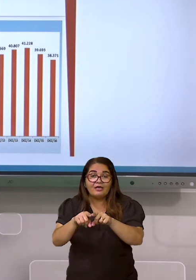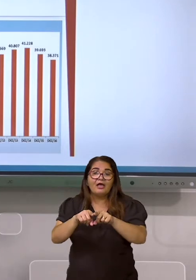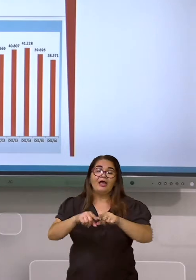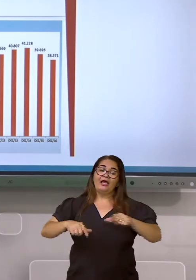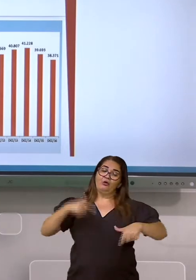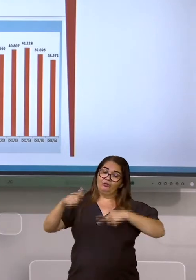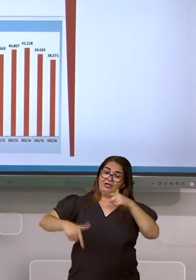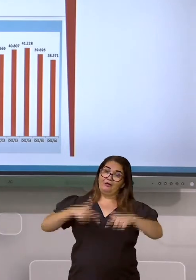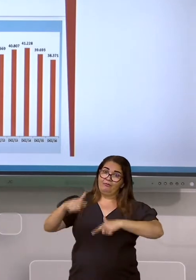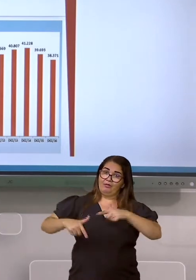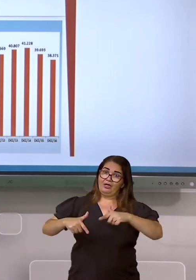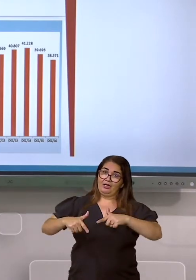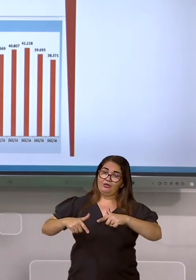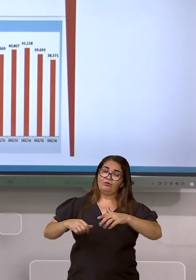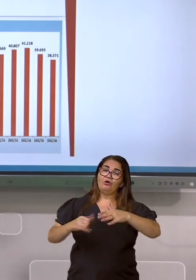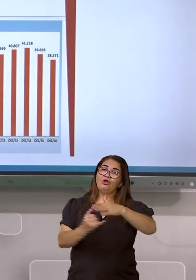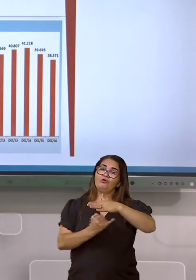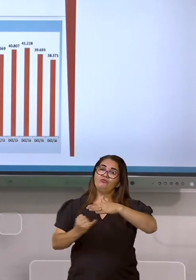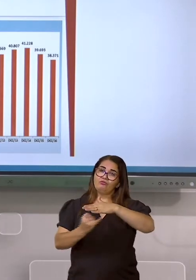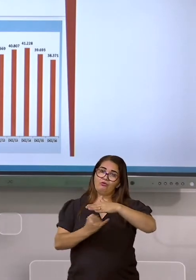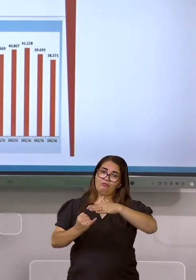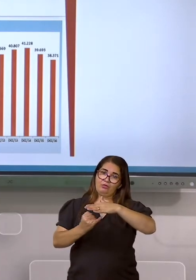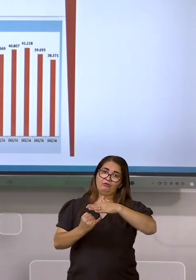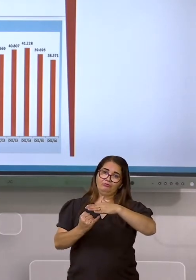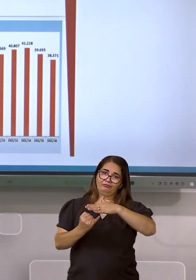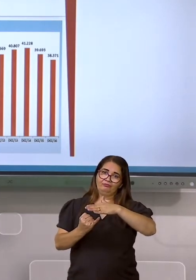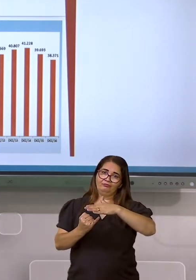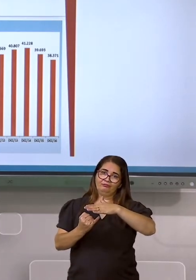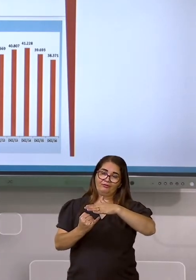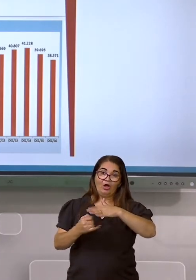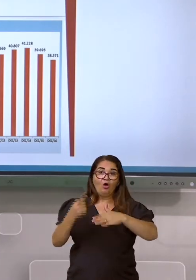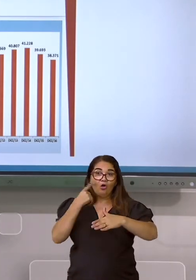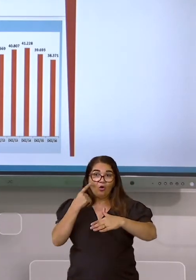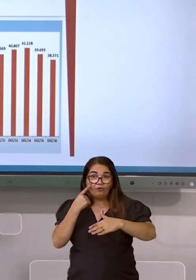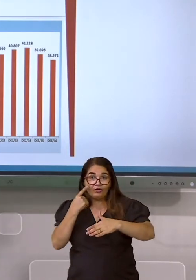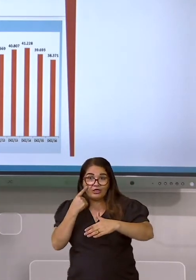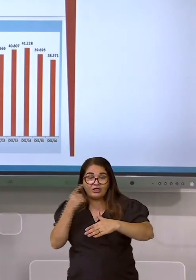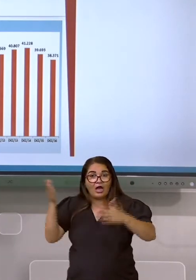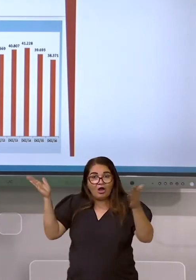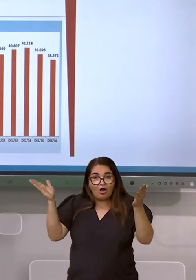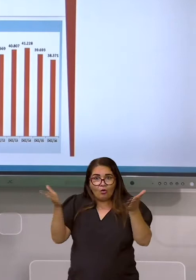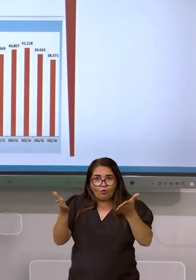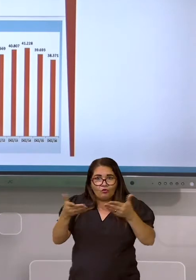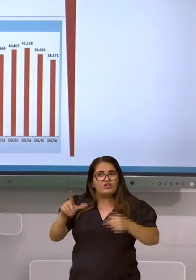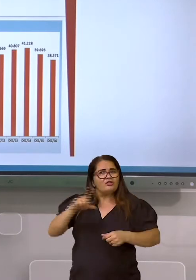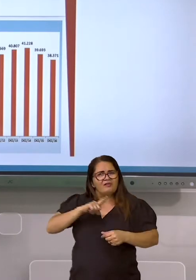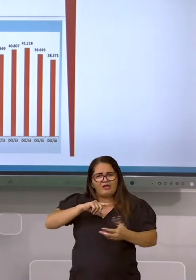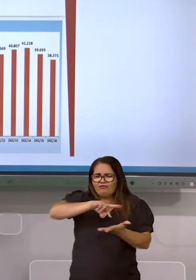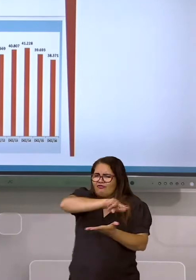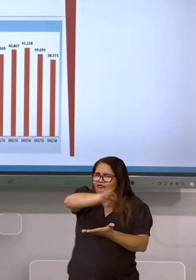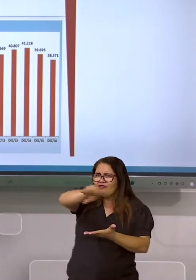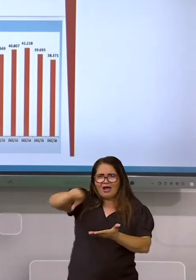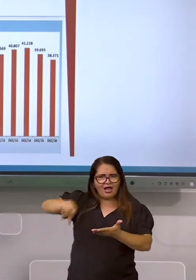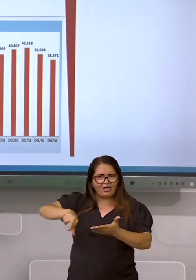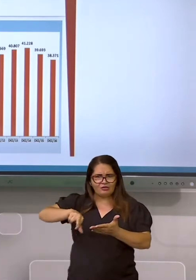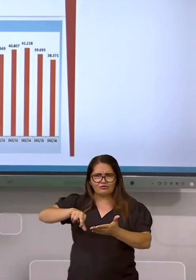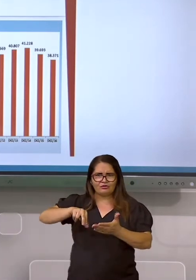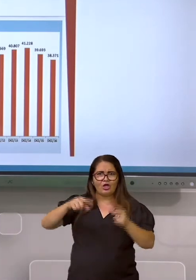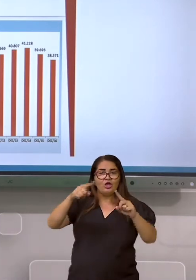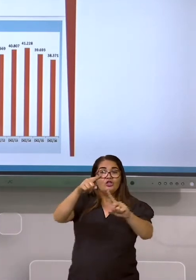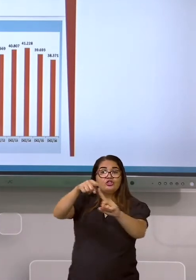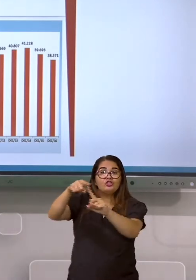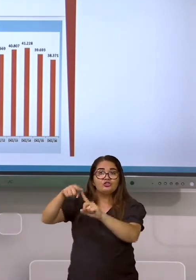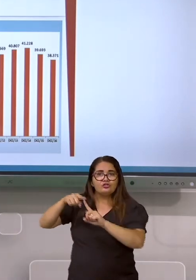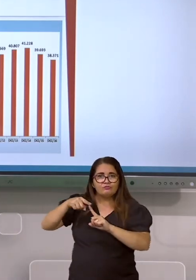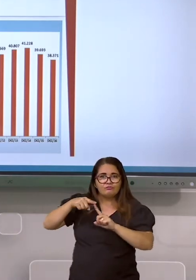falar também. Tá? Então, nós vemos que teve um crescimento, pois